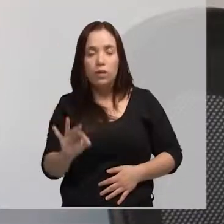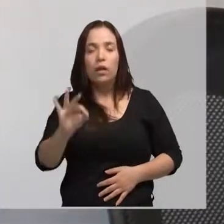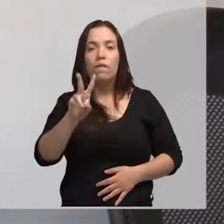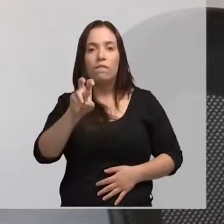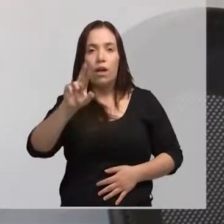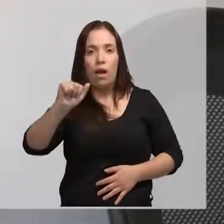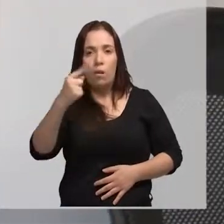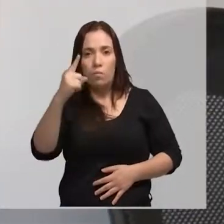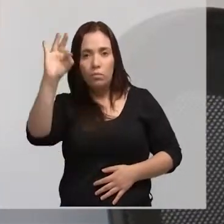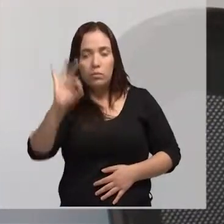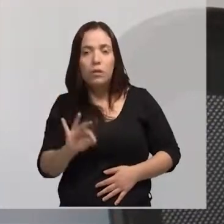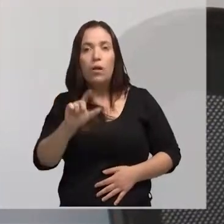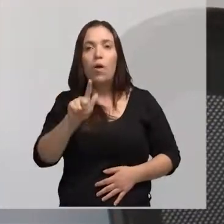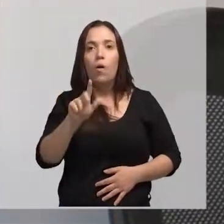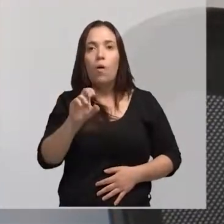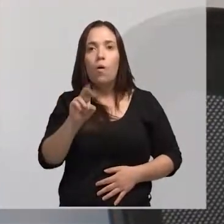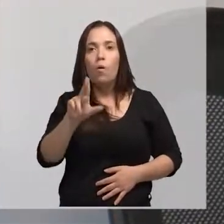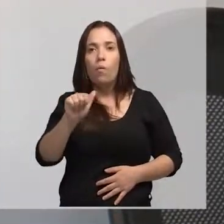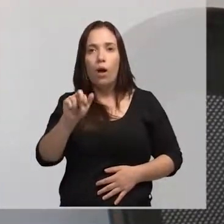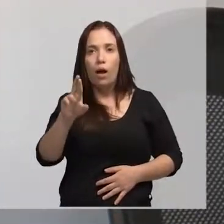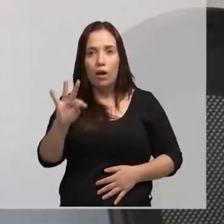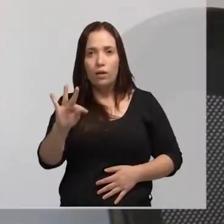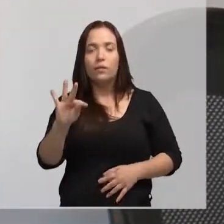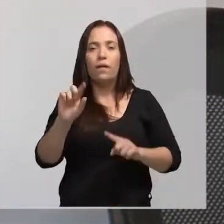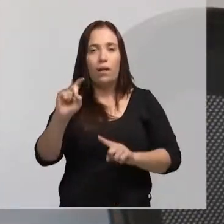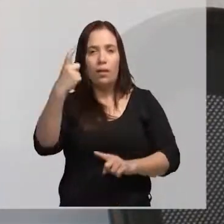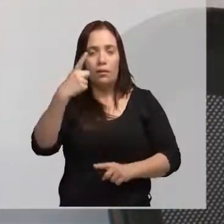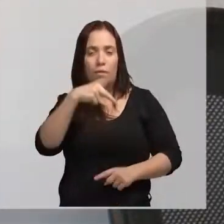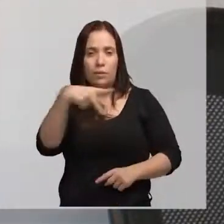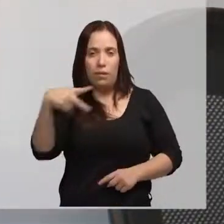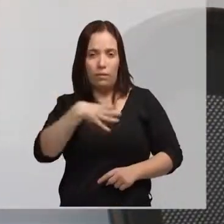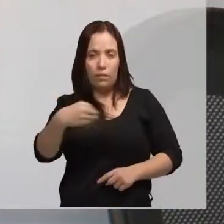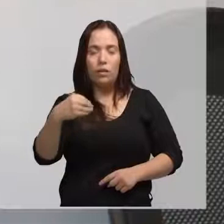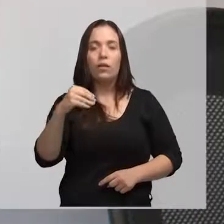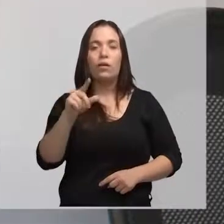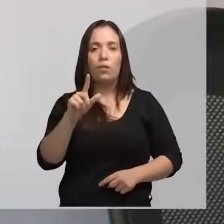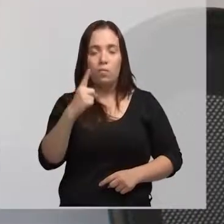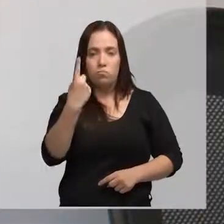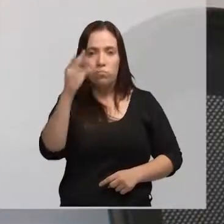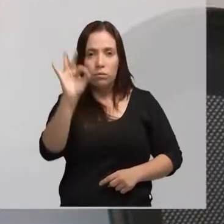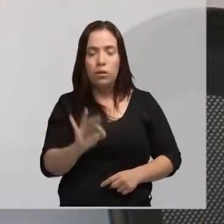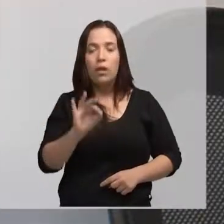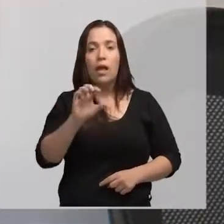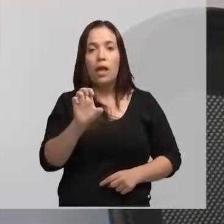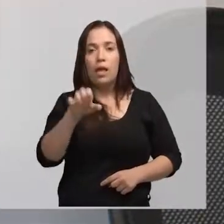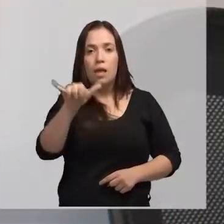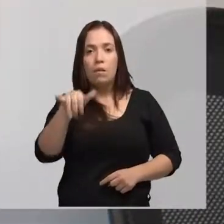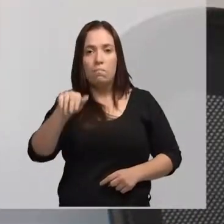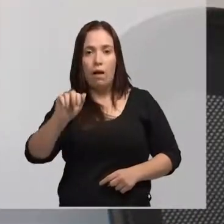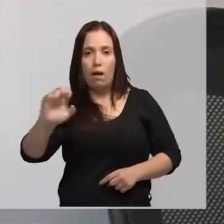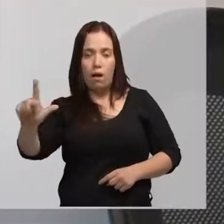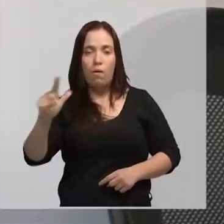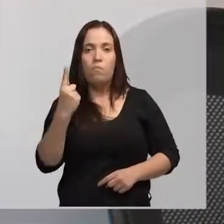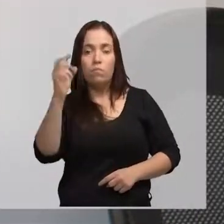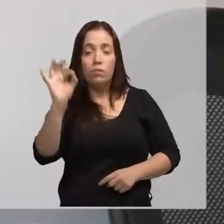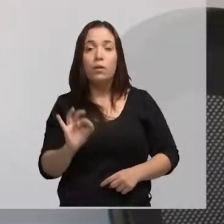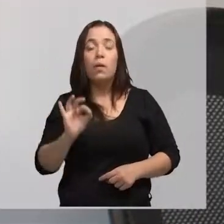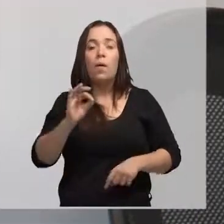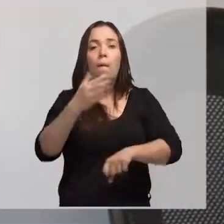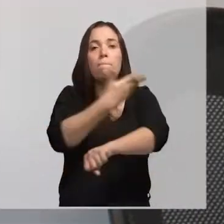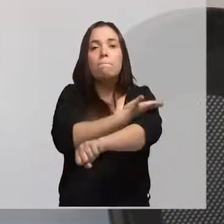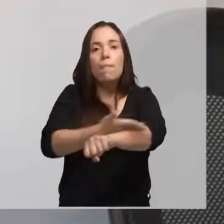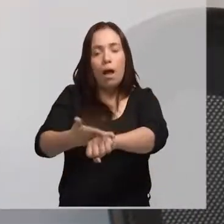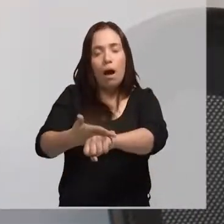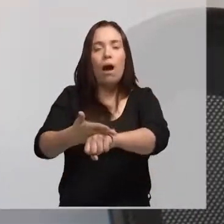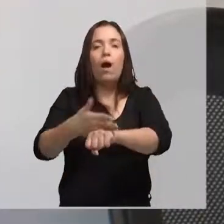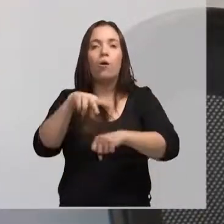Goulart, filho do ex-presidente João Goulart, tem 1%, e Emael tem 1%. Brancos e nulos dão 14%. Não